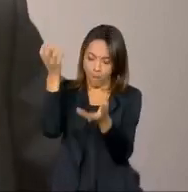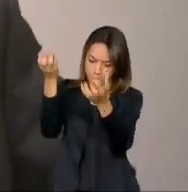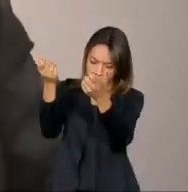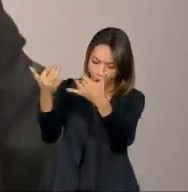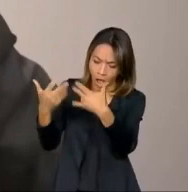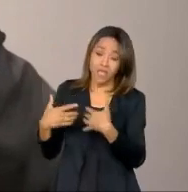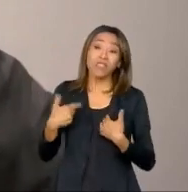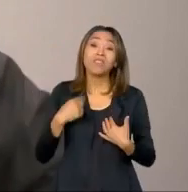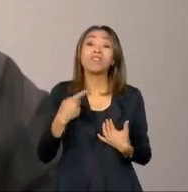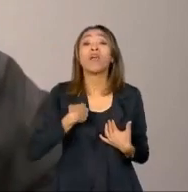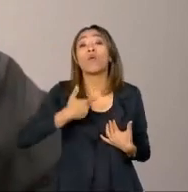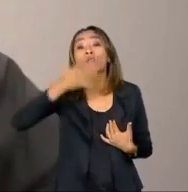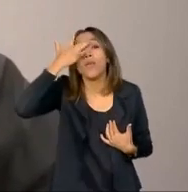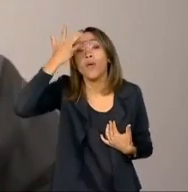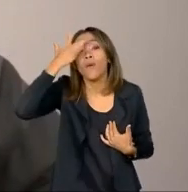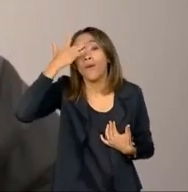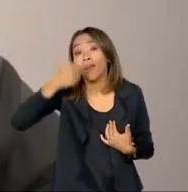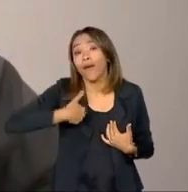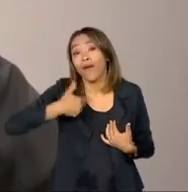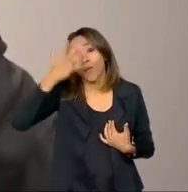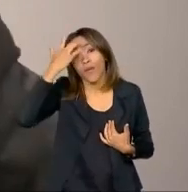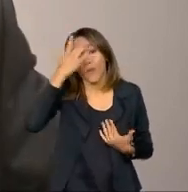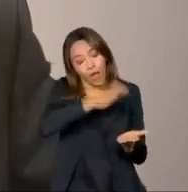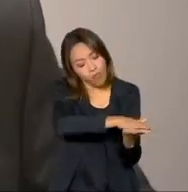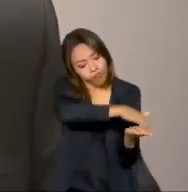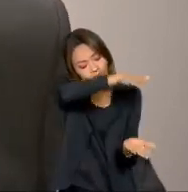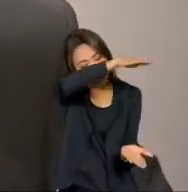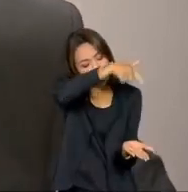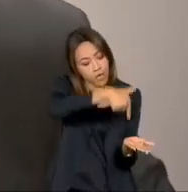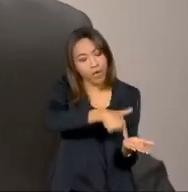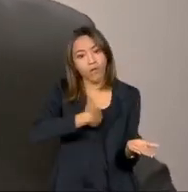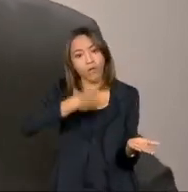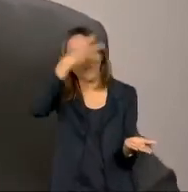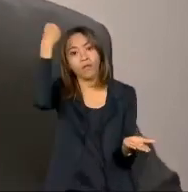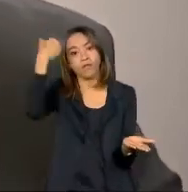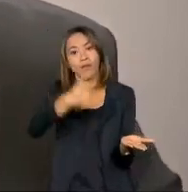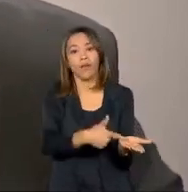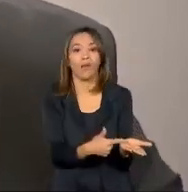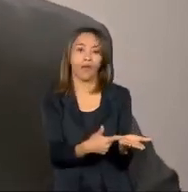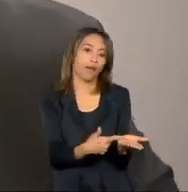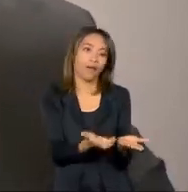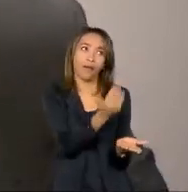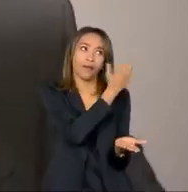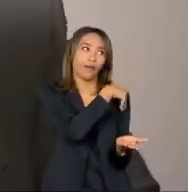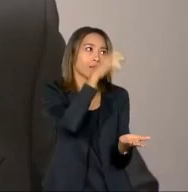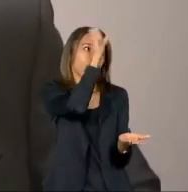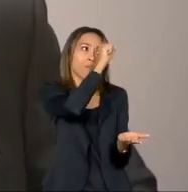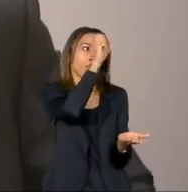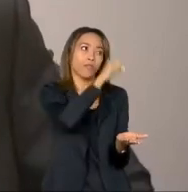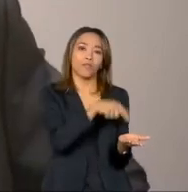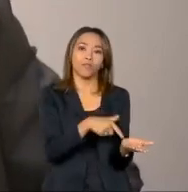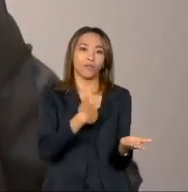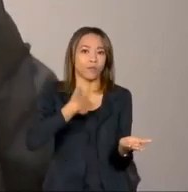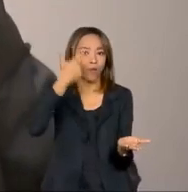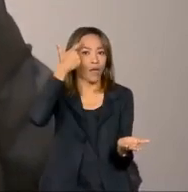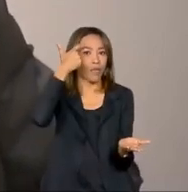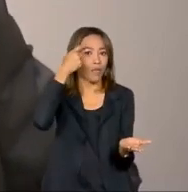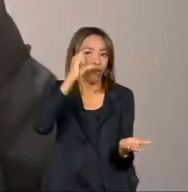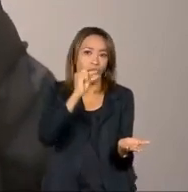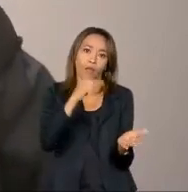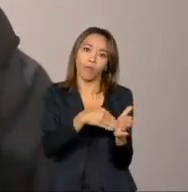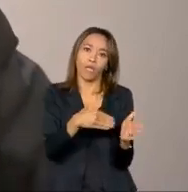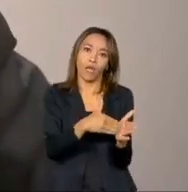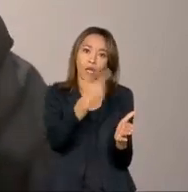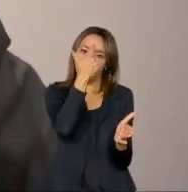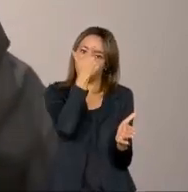decorar uma enciclopédia, eu vou esquecer tudo que eu tinha aprendido. Você tem capacidade mais limitada.